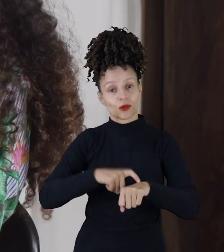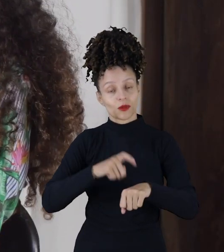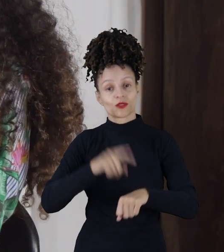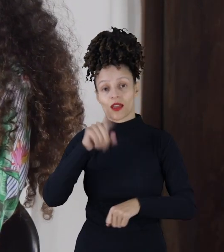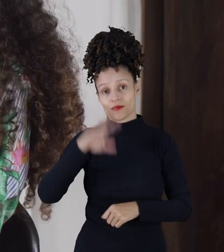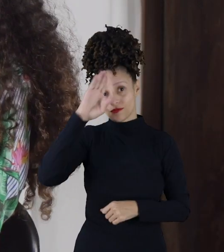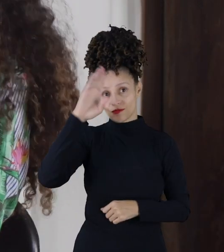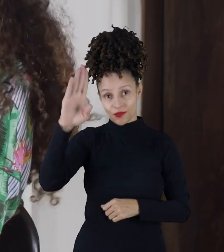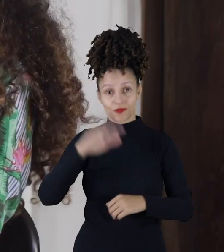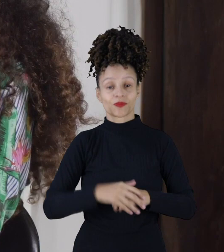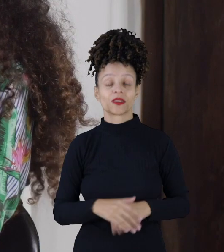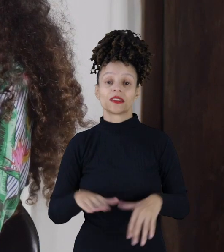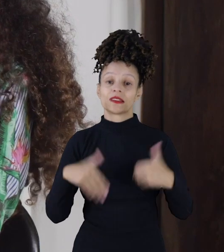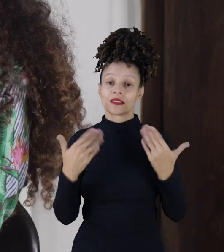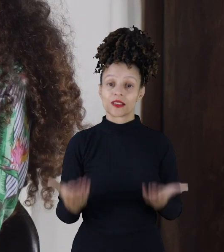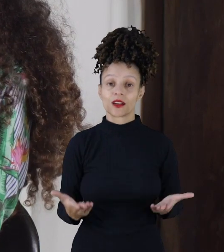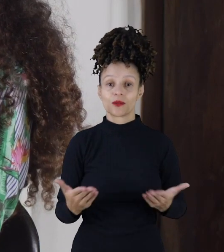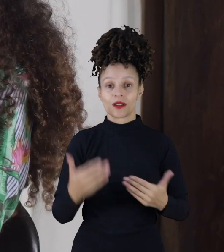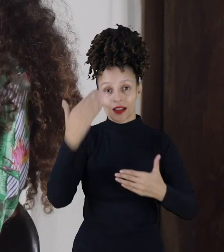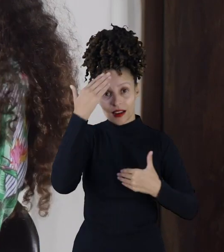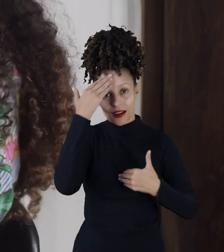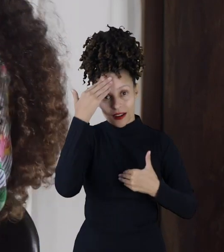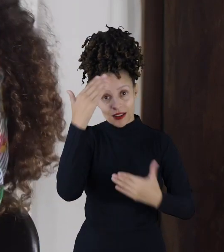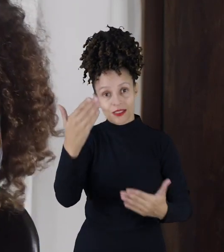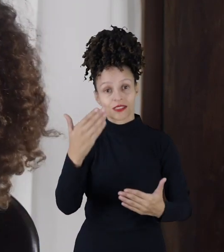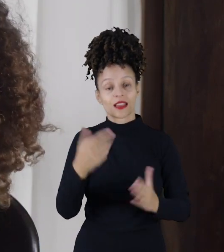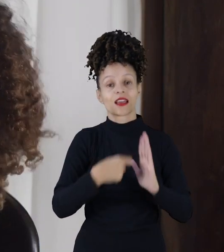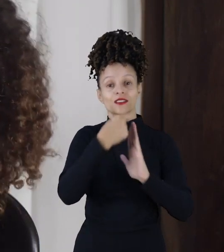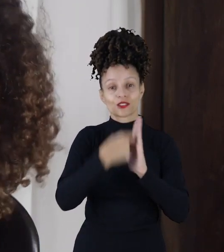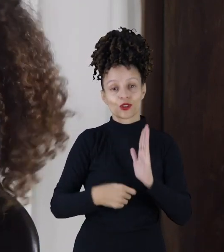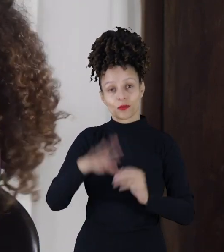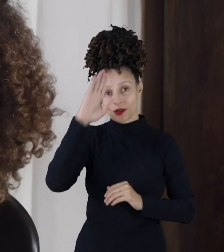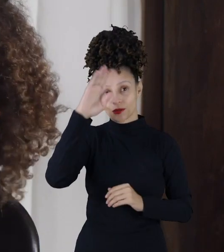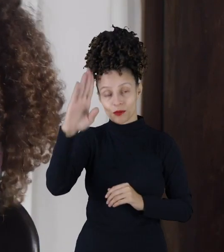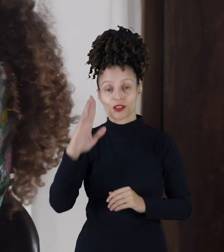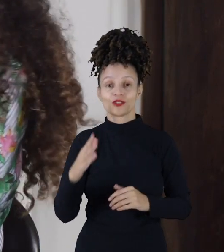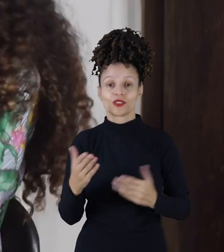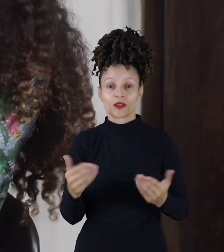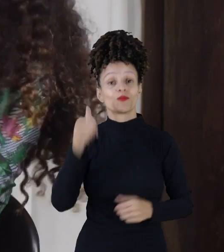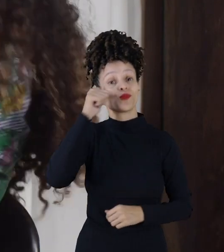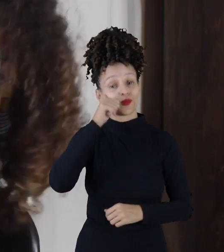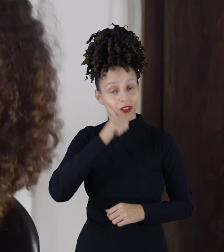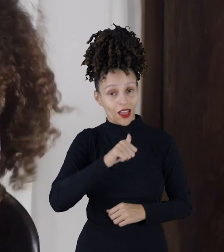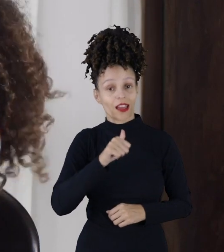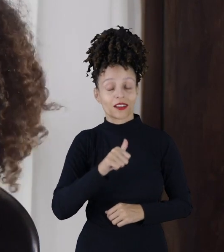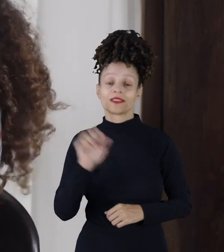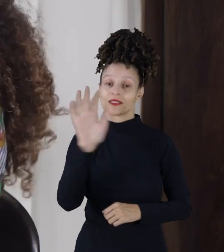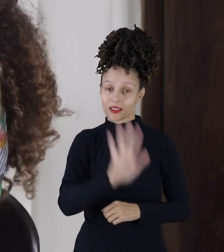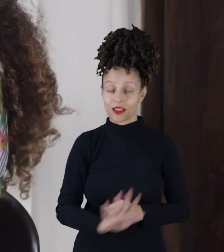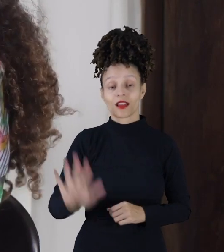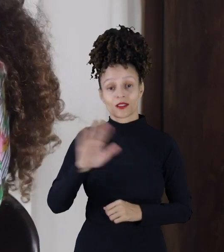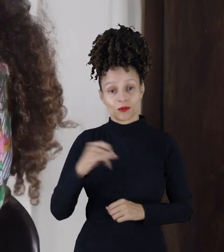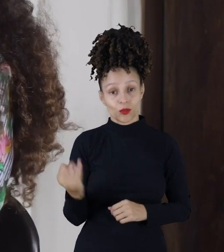esses momentos é fundamental. Então, agradecer às escritoras, principalmente mulheres